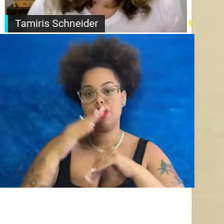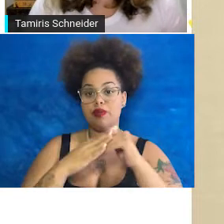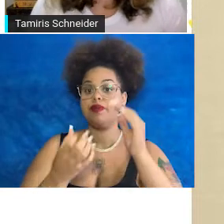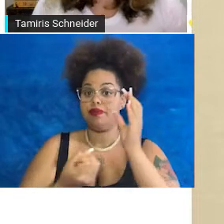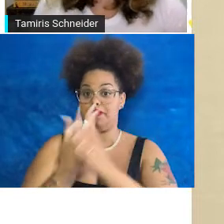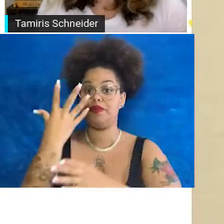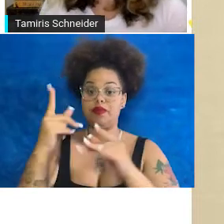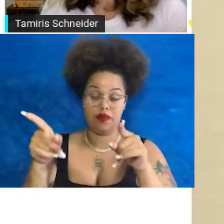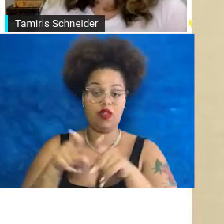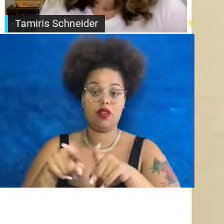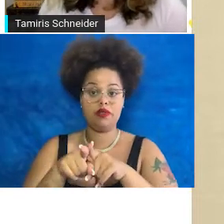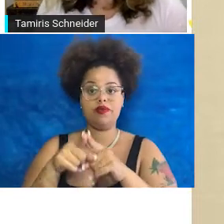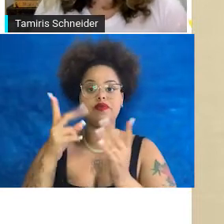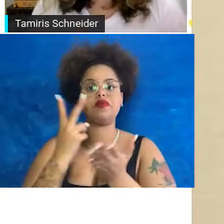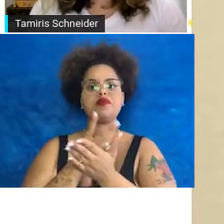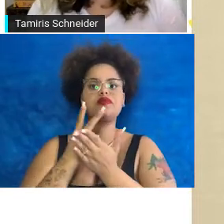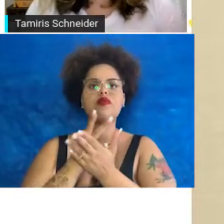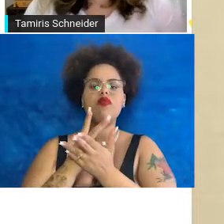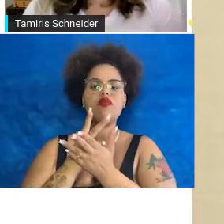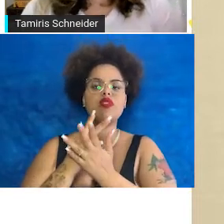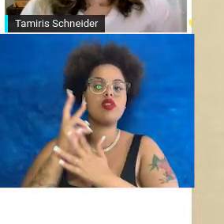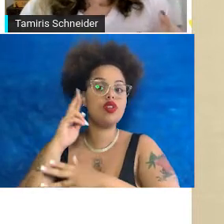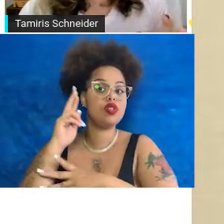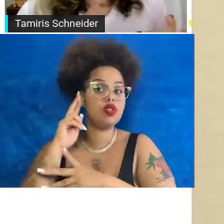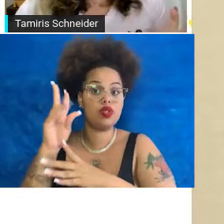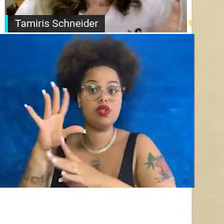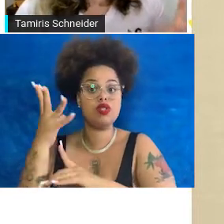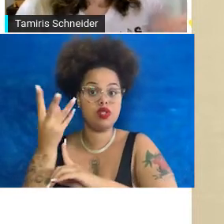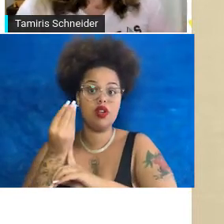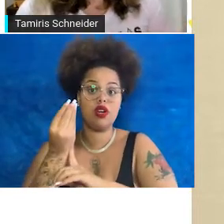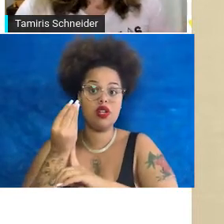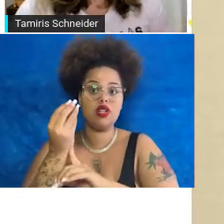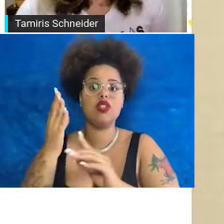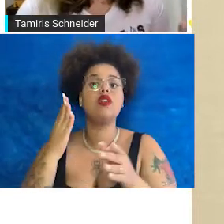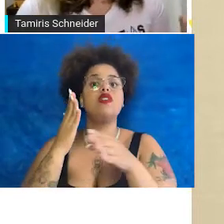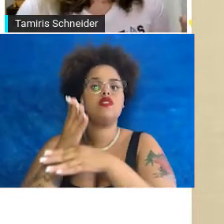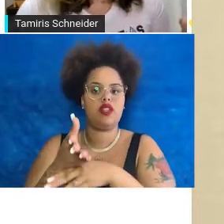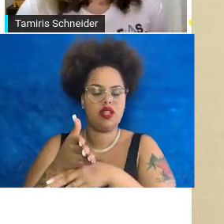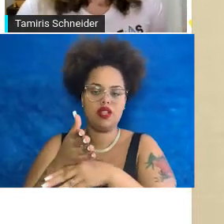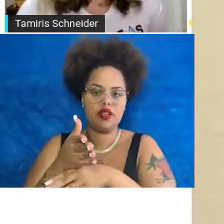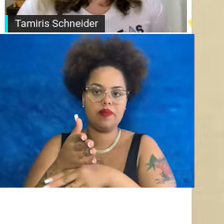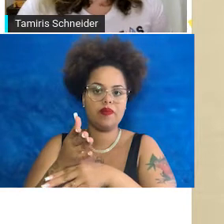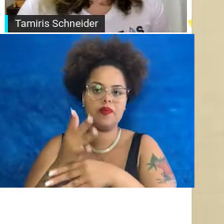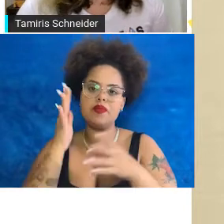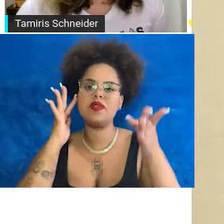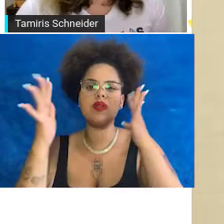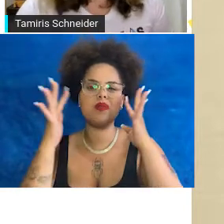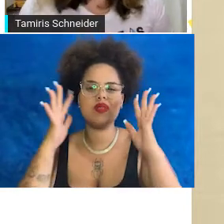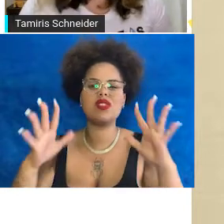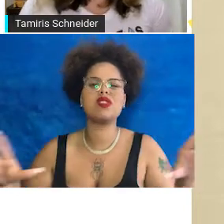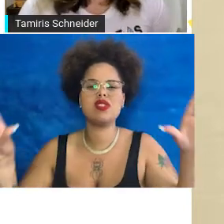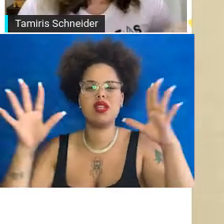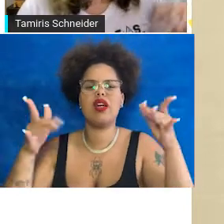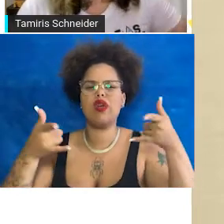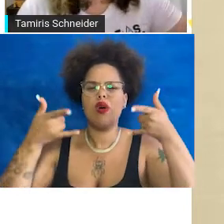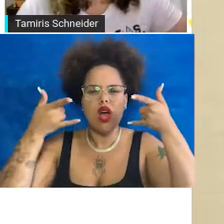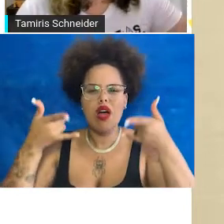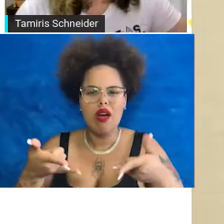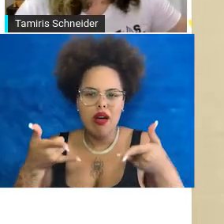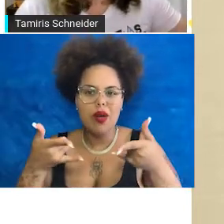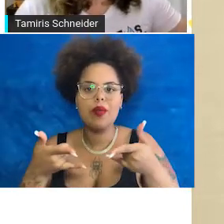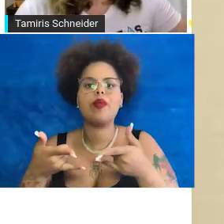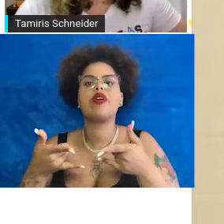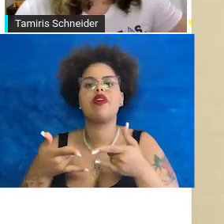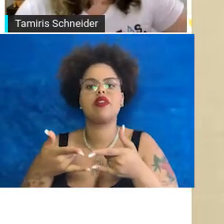também. Ao mesmo tempo que o diretor de arte vai lá, pensa num cenário com cama,